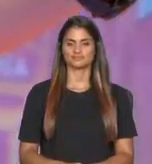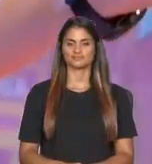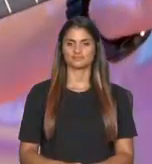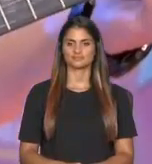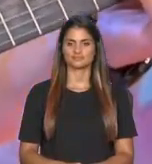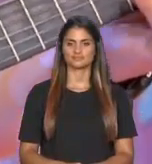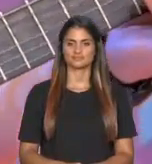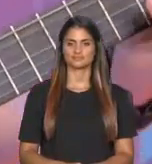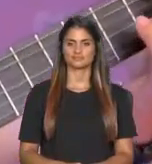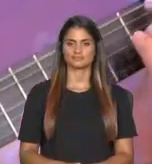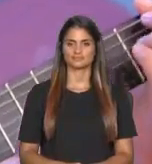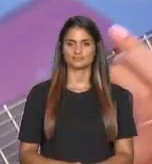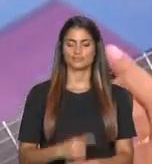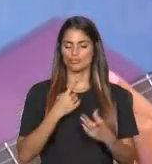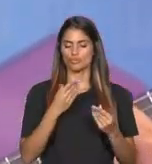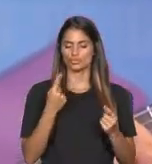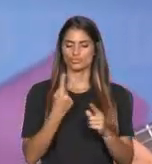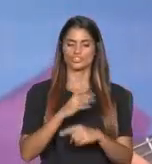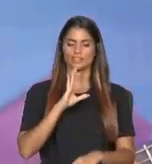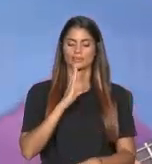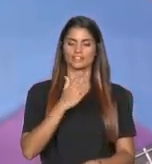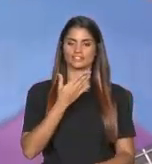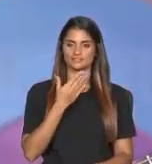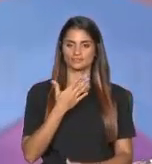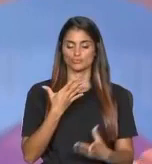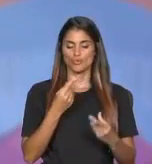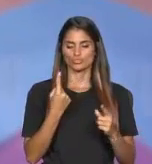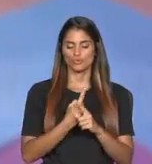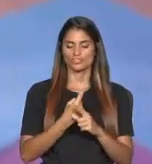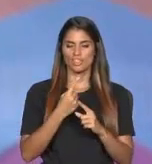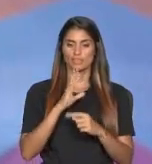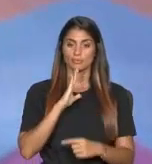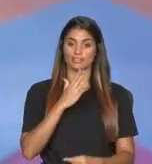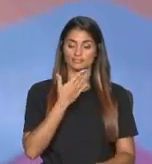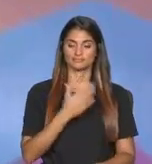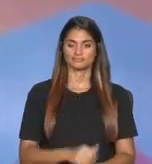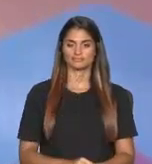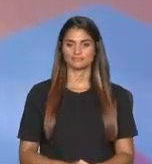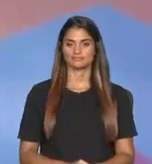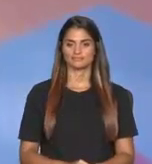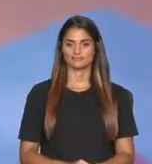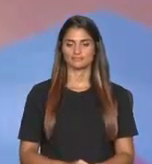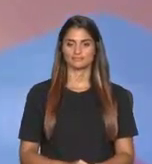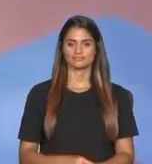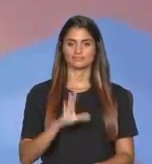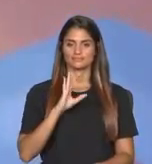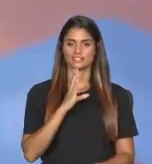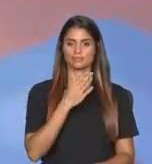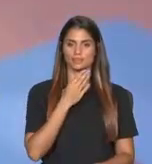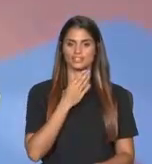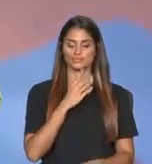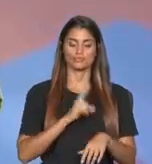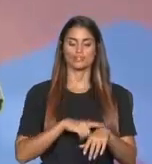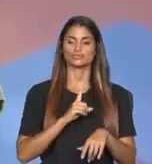De muitas coisas depende. De muitas coisas depende. Depende da